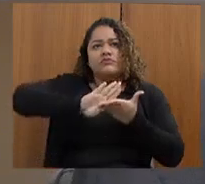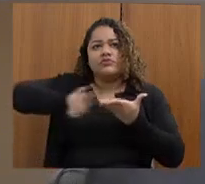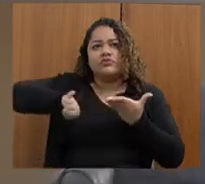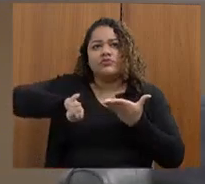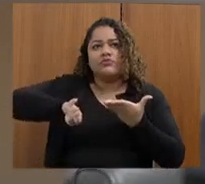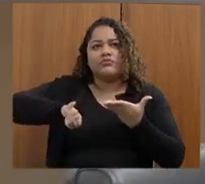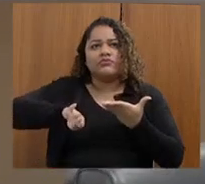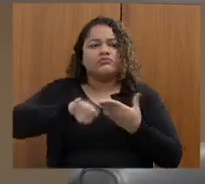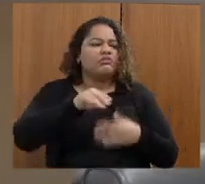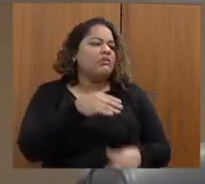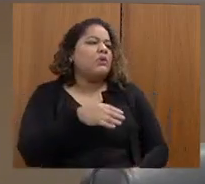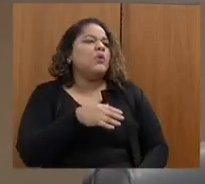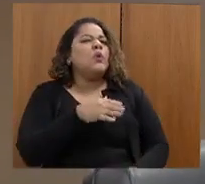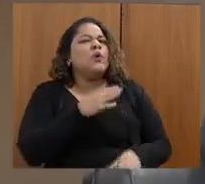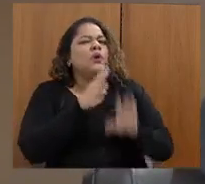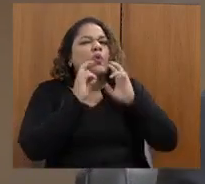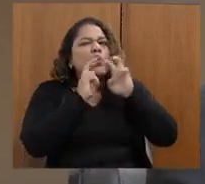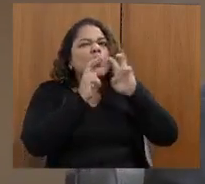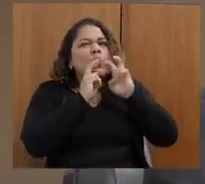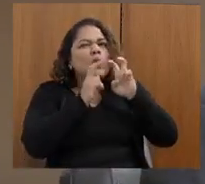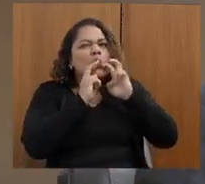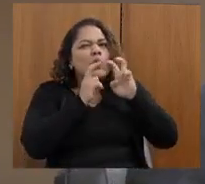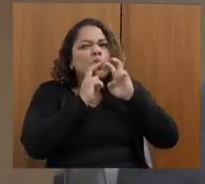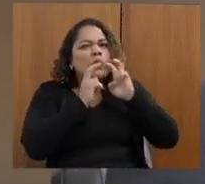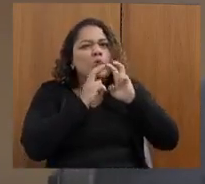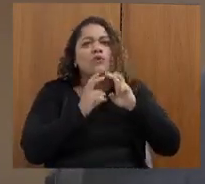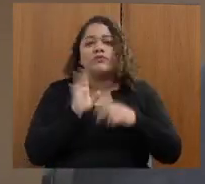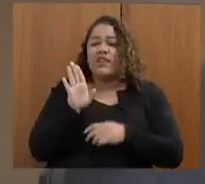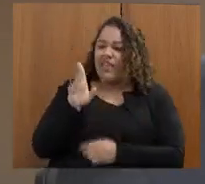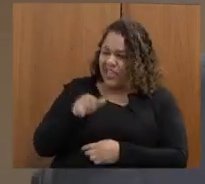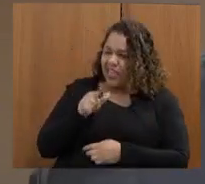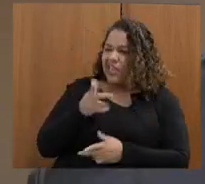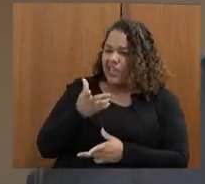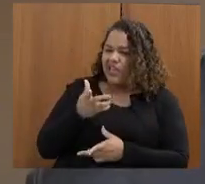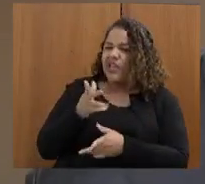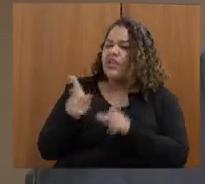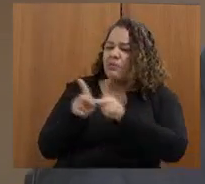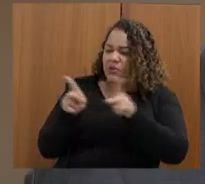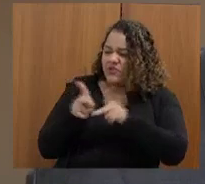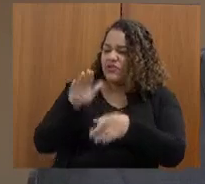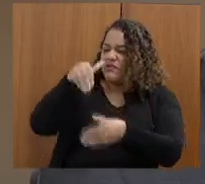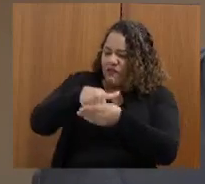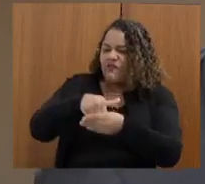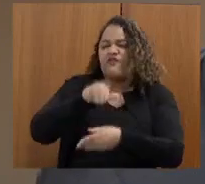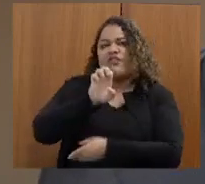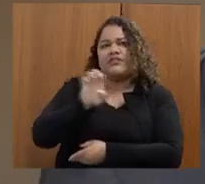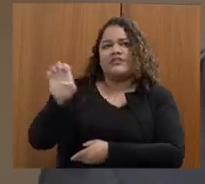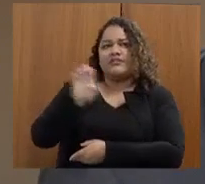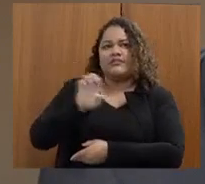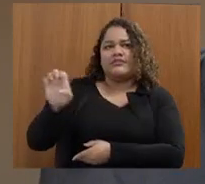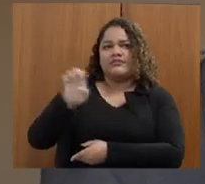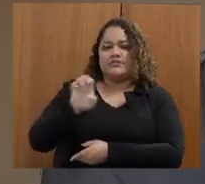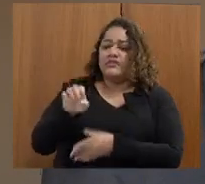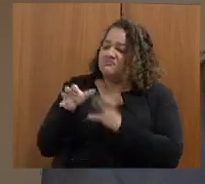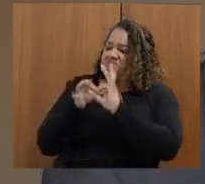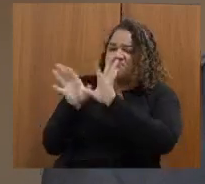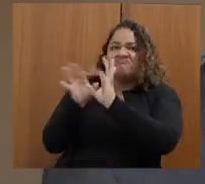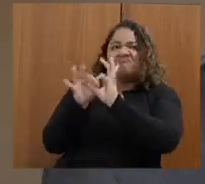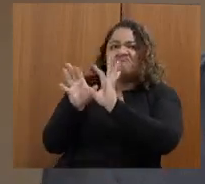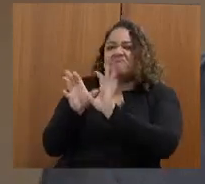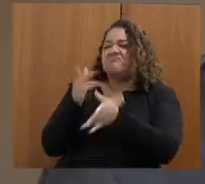como é bom como é bom saber que no Professor orado tem um voto para a esquerda pode falar à vontade